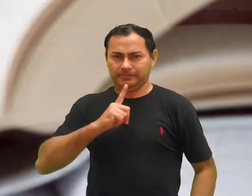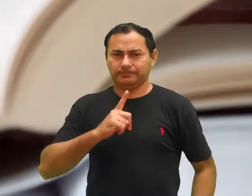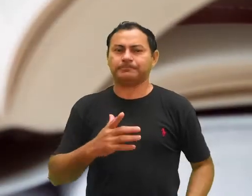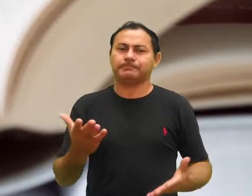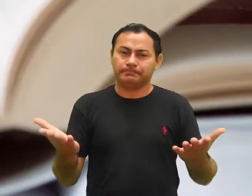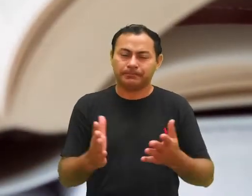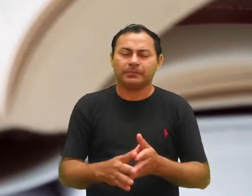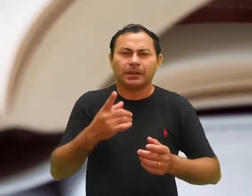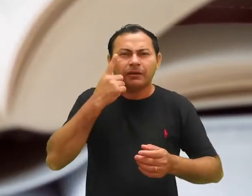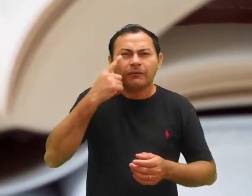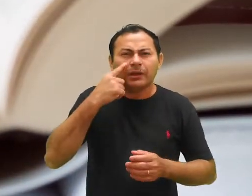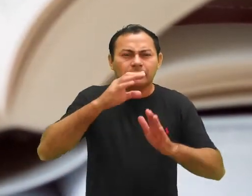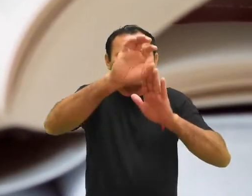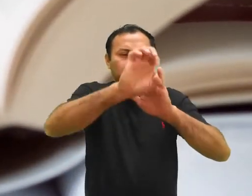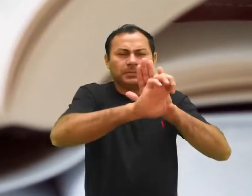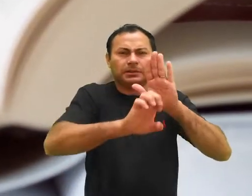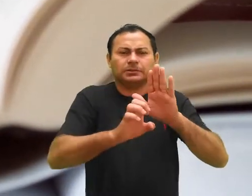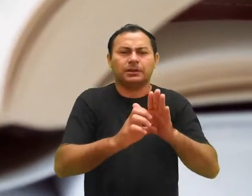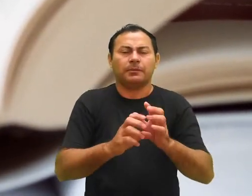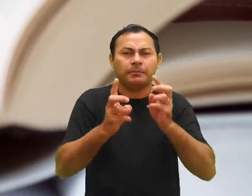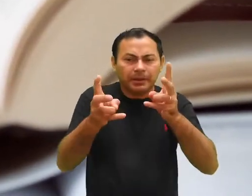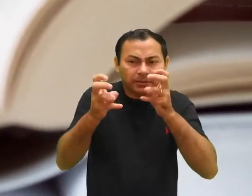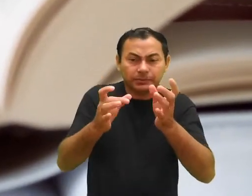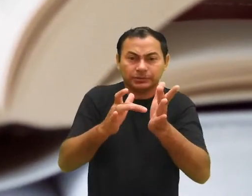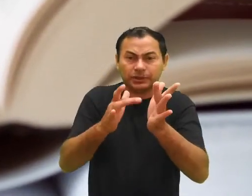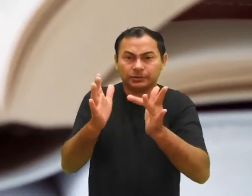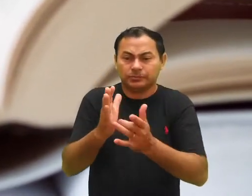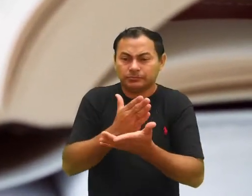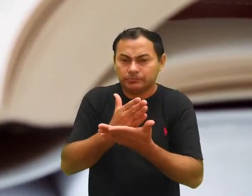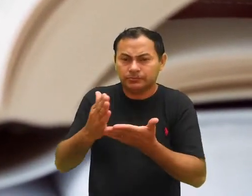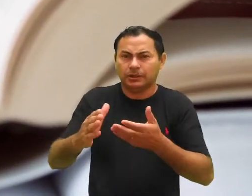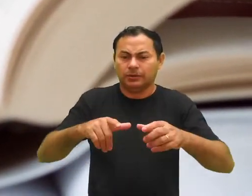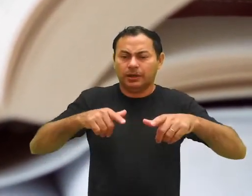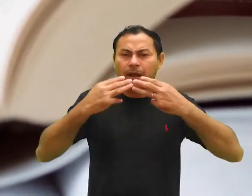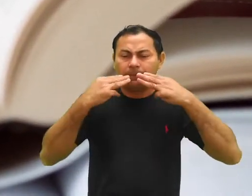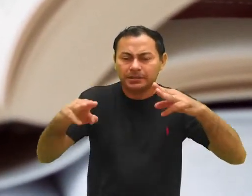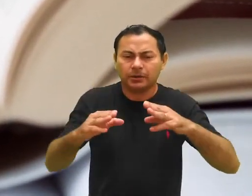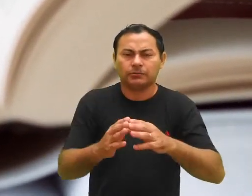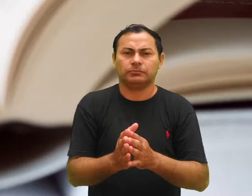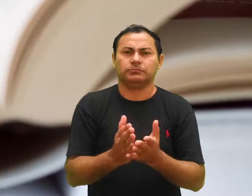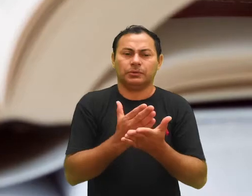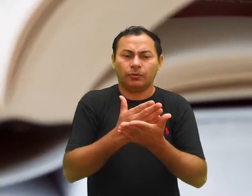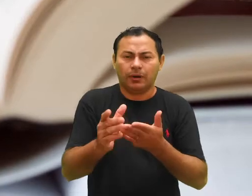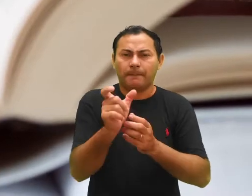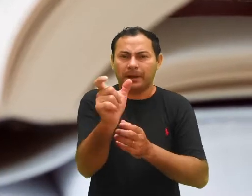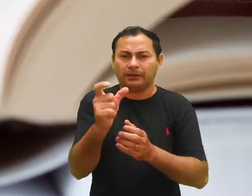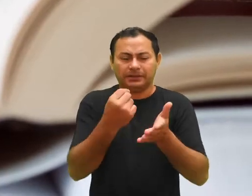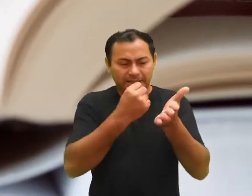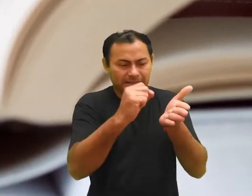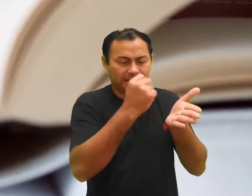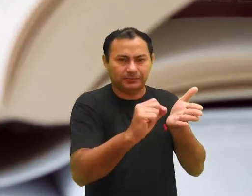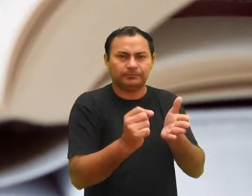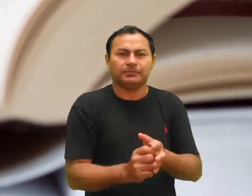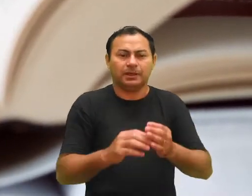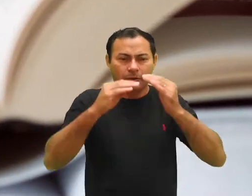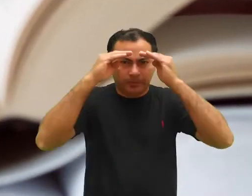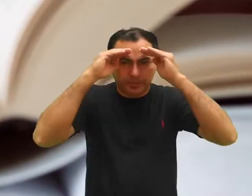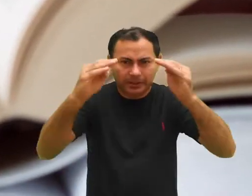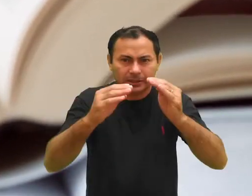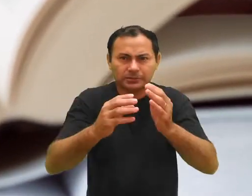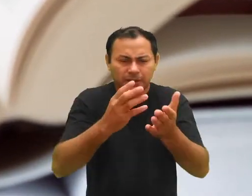tinham para ele. Verifique nos evangelhos e observe que Jesus iniciou e encerrou seu ministério com as palavras: está